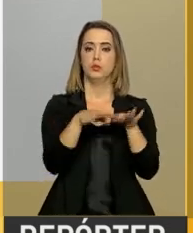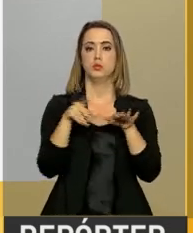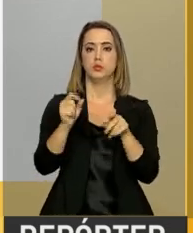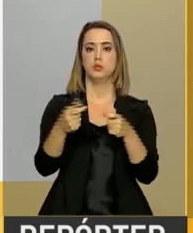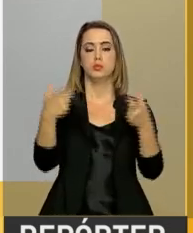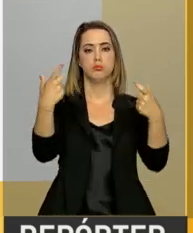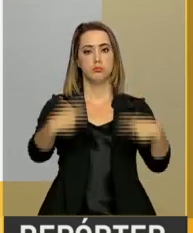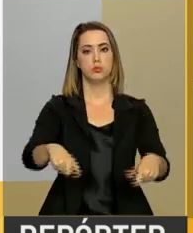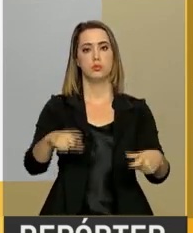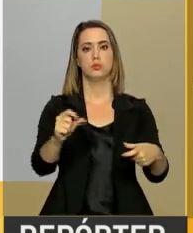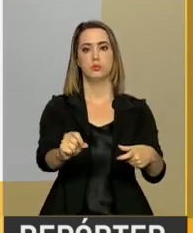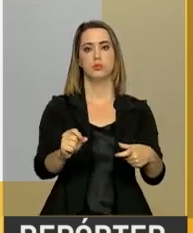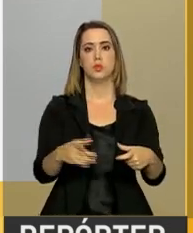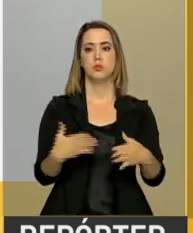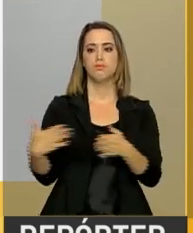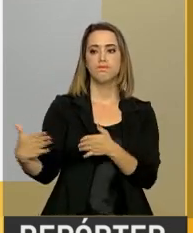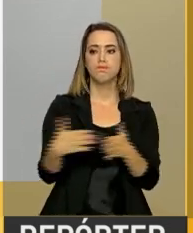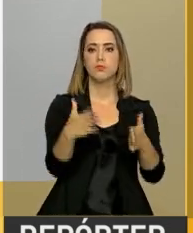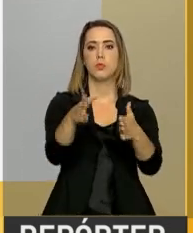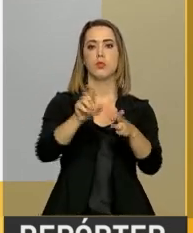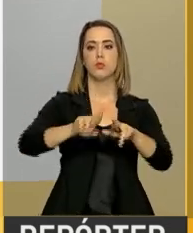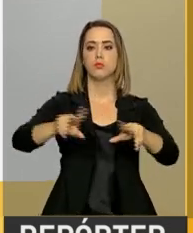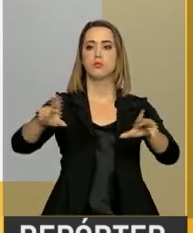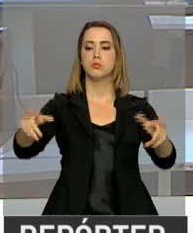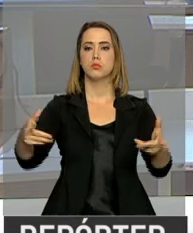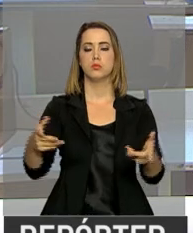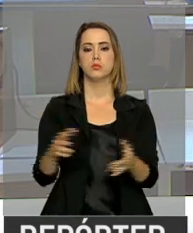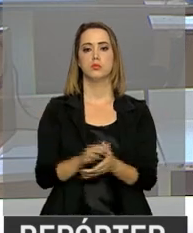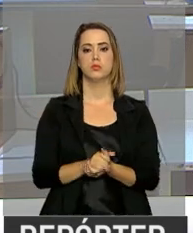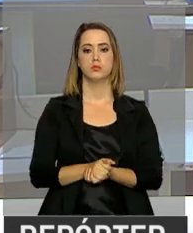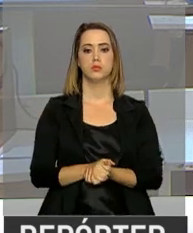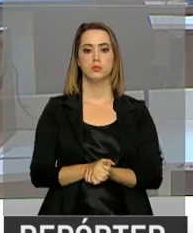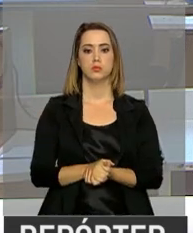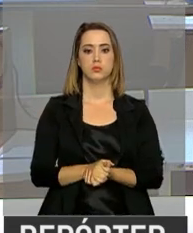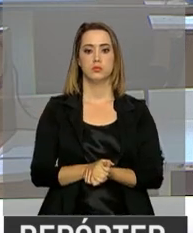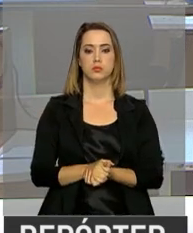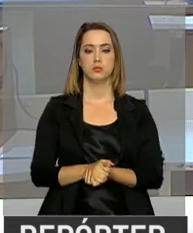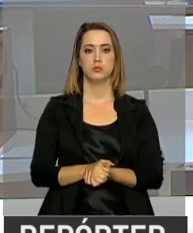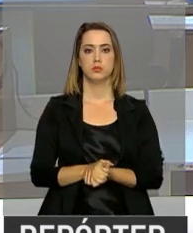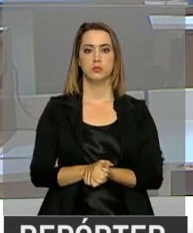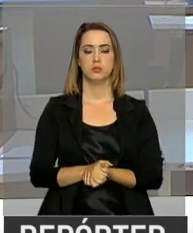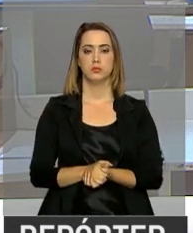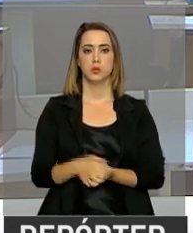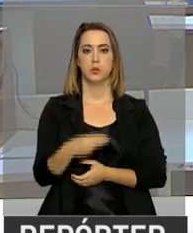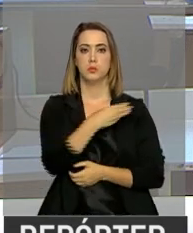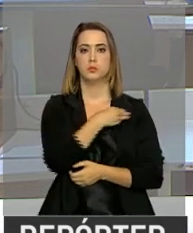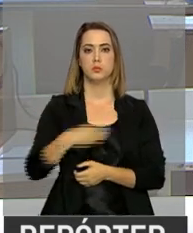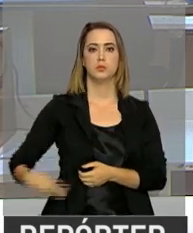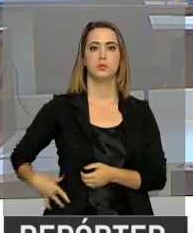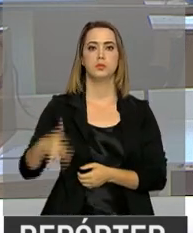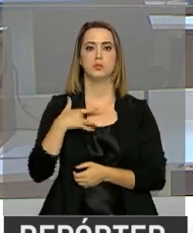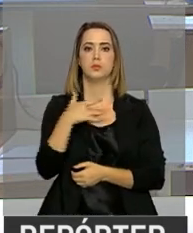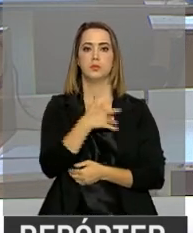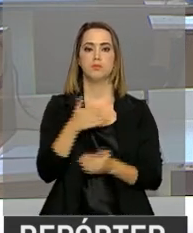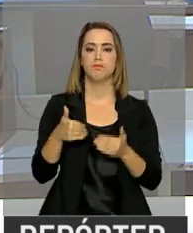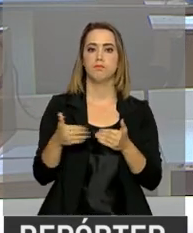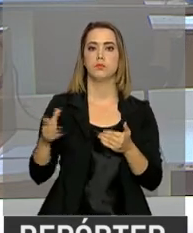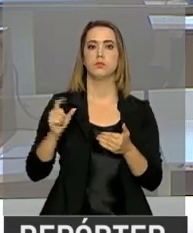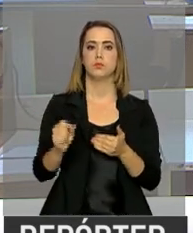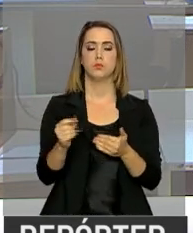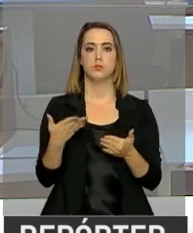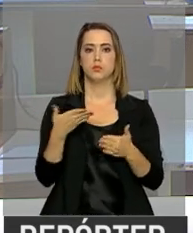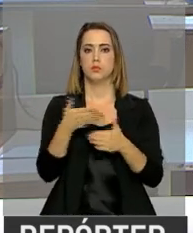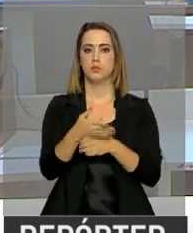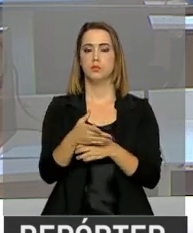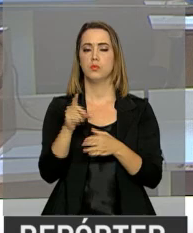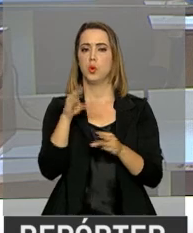transformou num centro de peregrinação de vários países. O Ministério da Saúde vai ampliar o acesso a diagnósticos